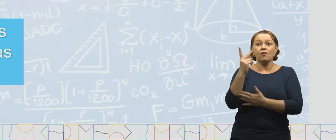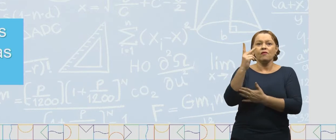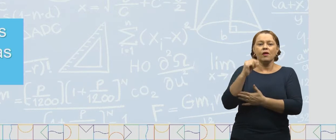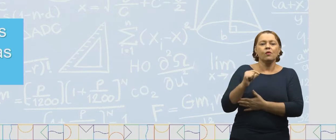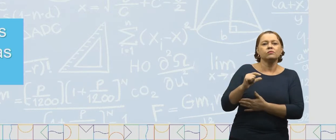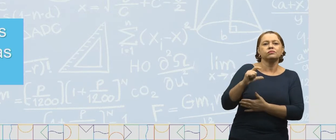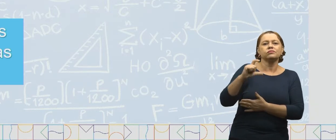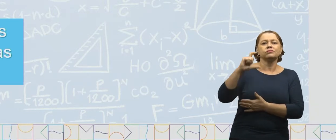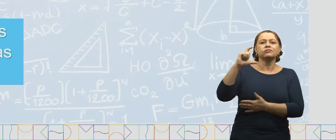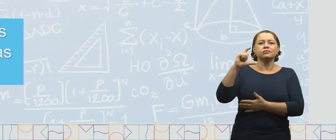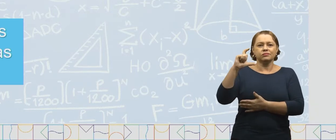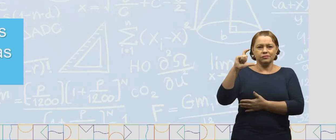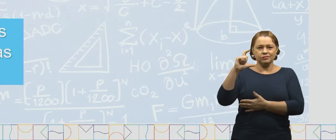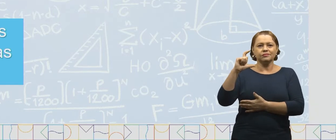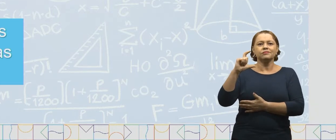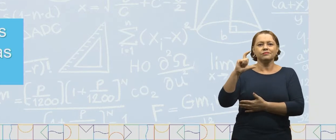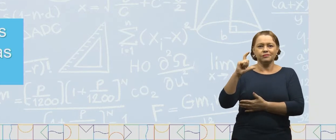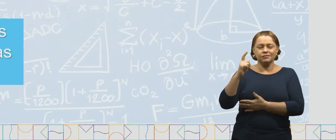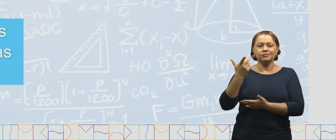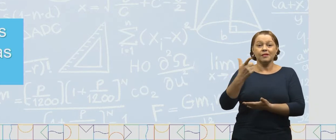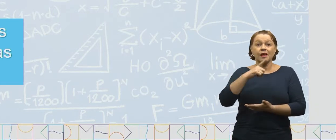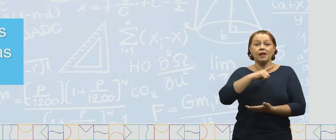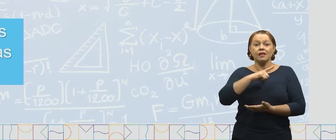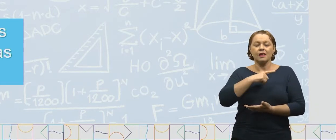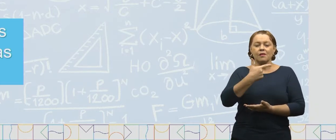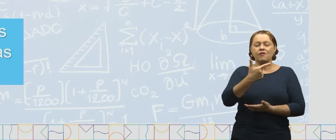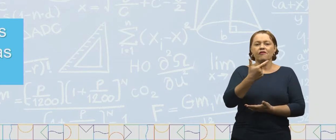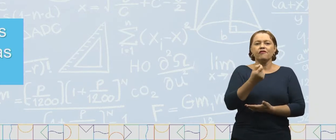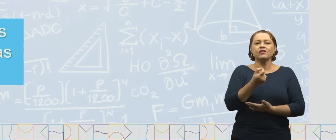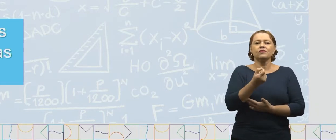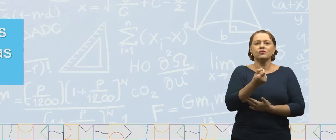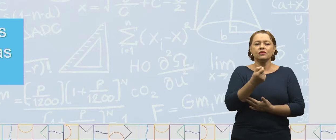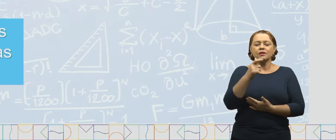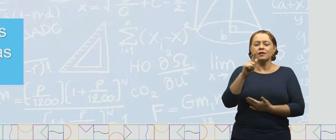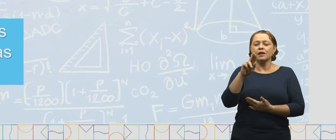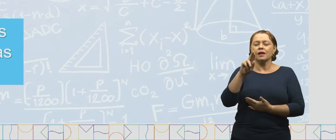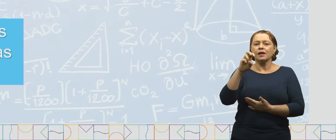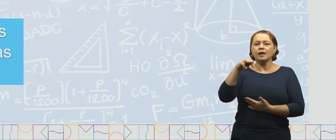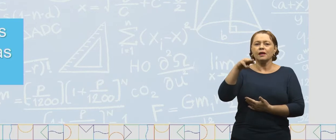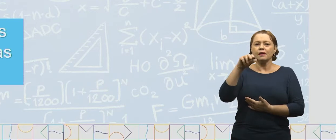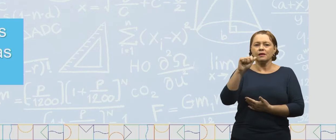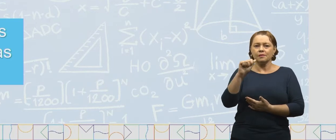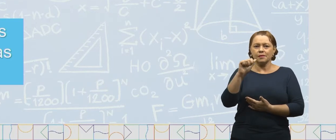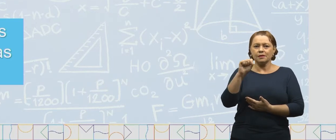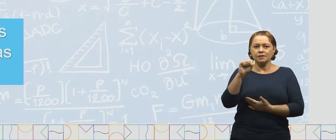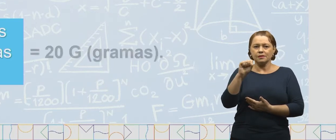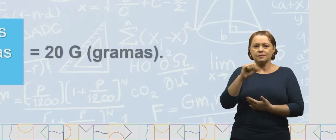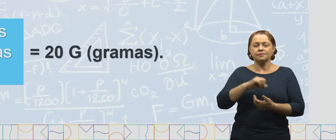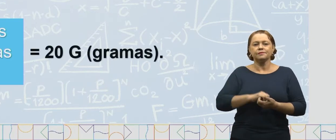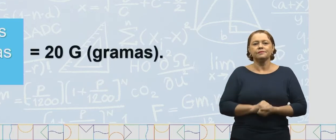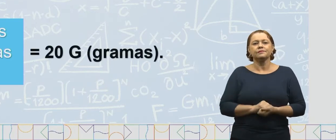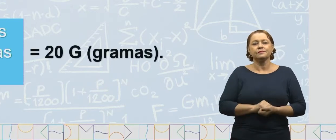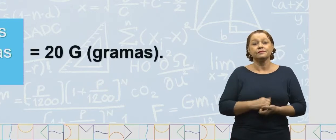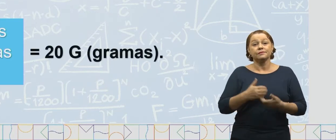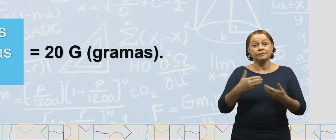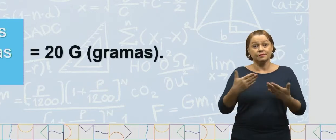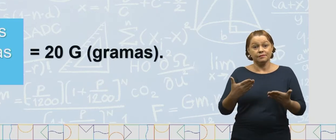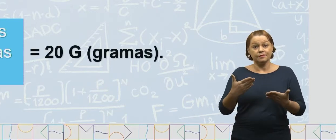seu valor. Assim, agora temos o valor de 20 gramas. Sendo